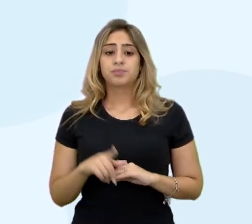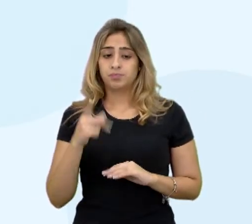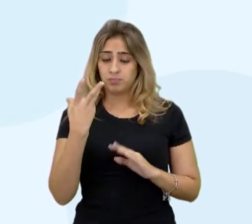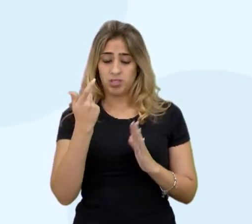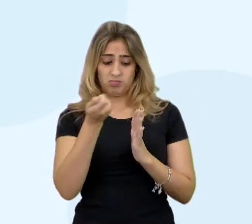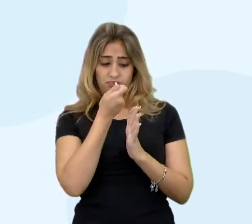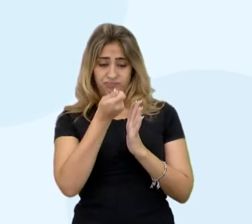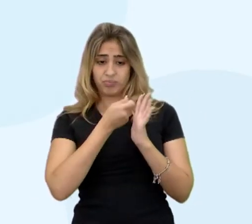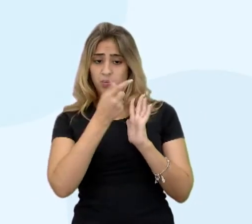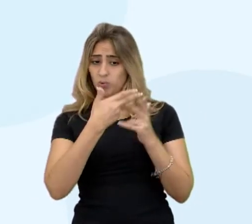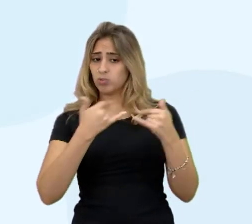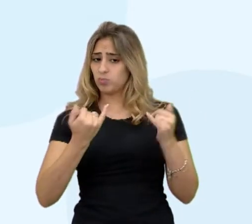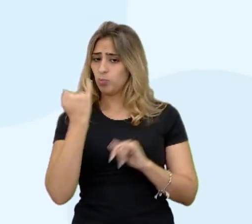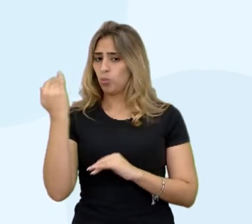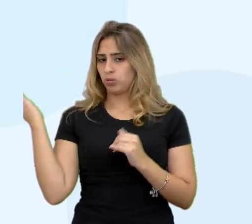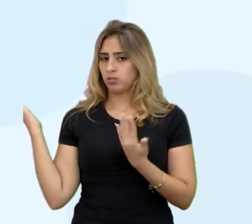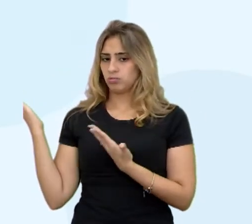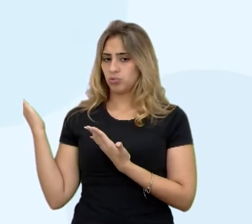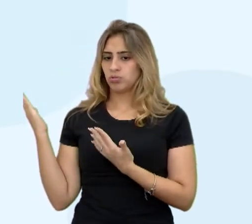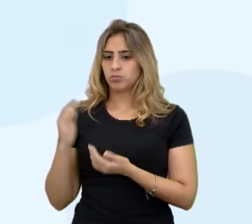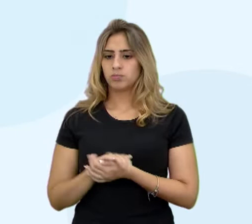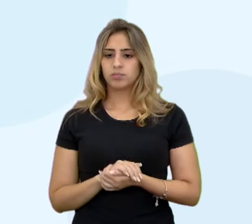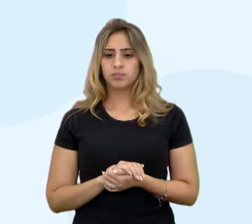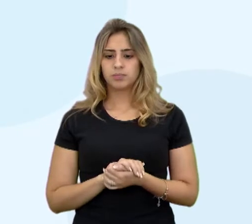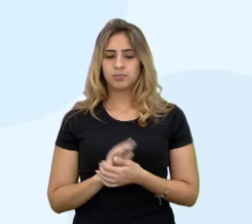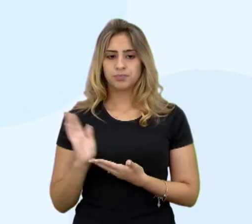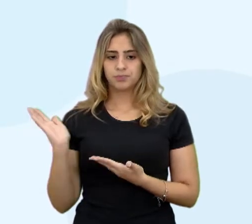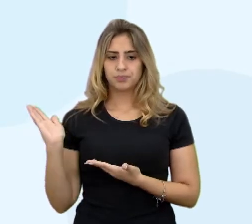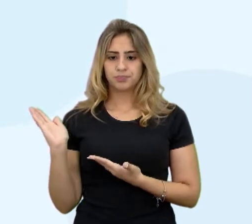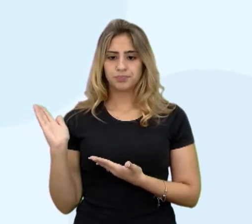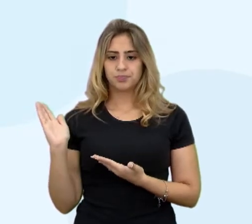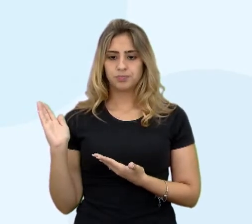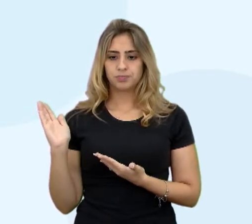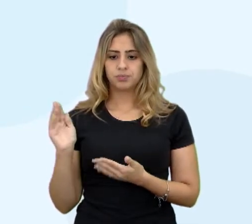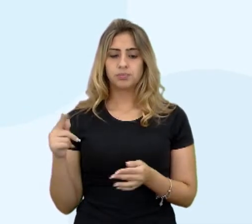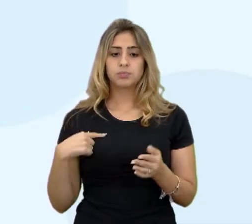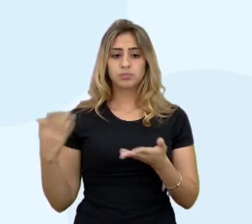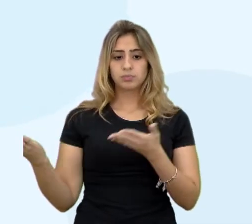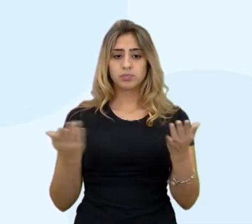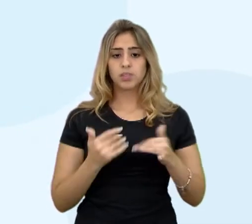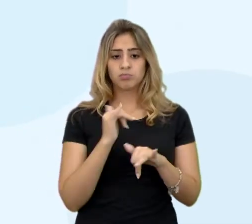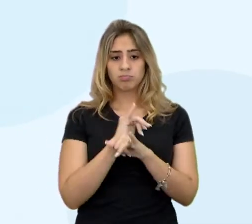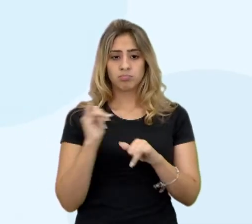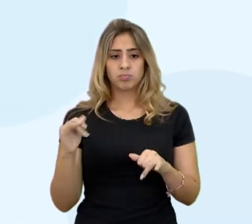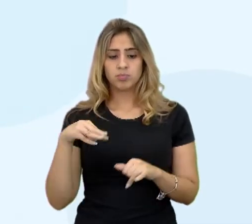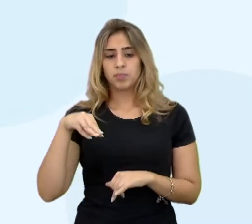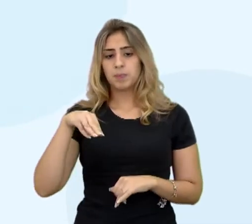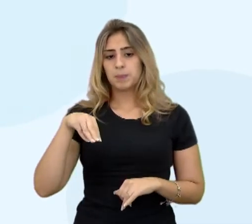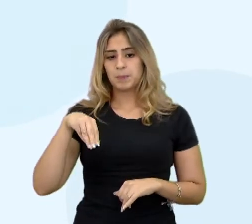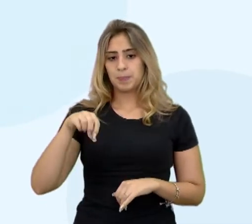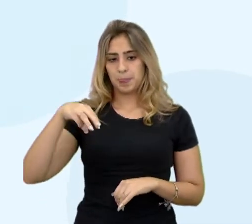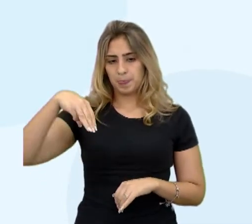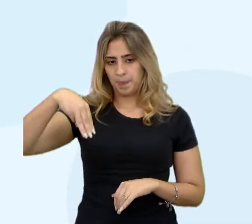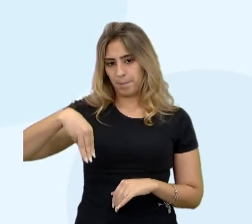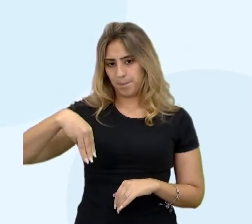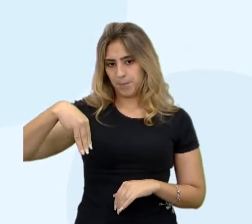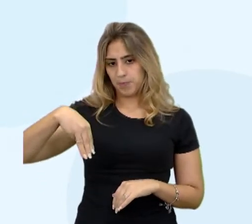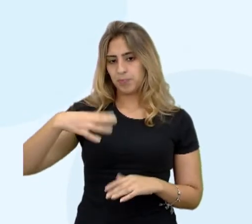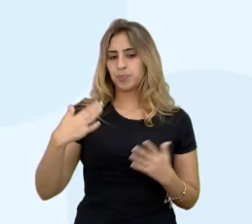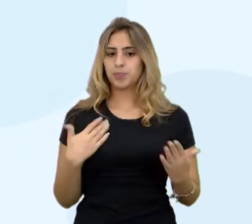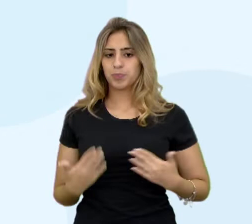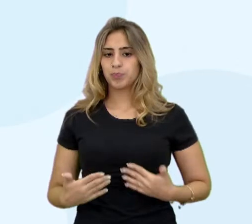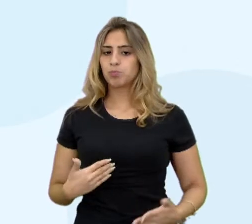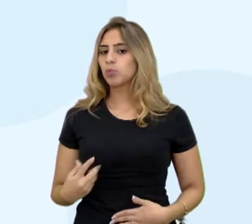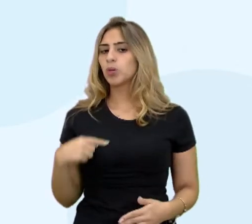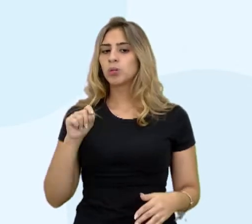importante de se escrever, ó. O calor é a energia que transita de uma certa massa, ó, é importante, tá? De um certo corpo, e